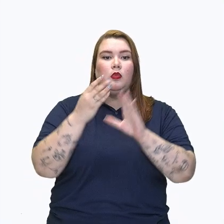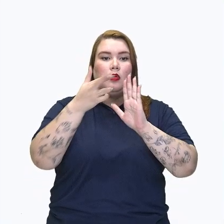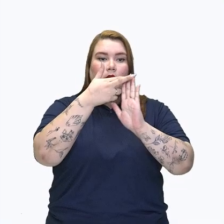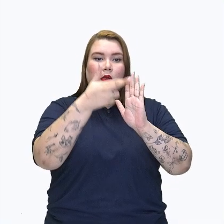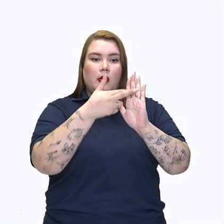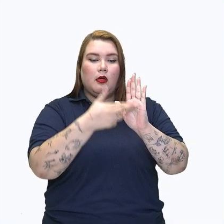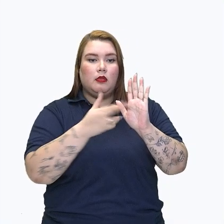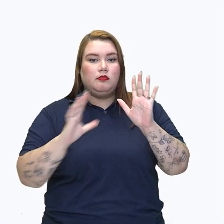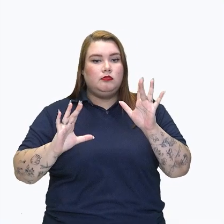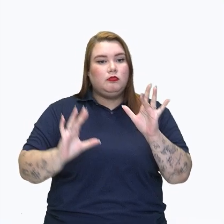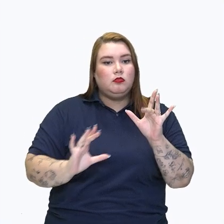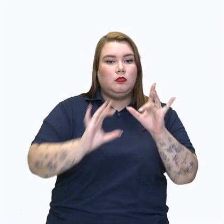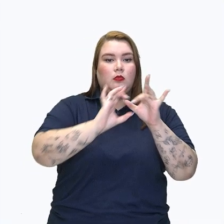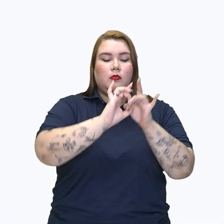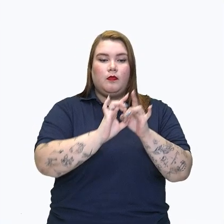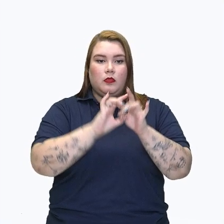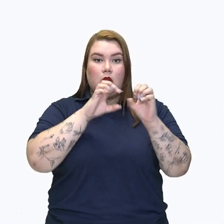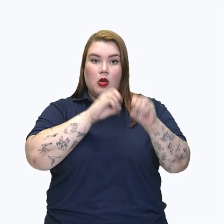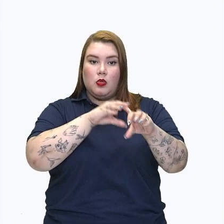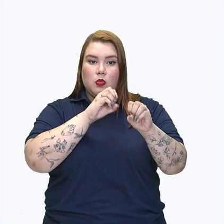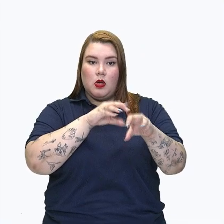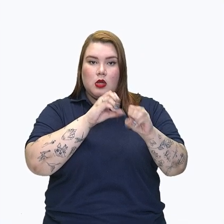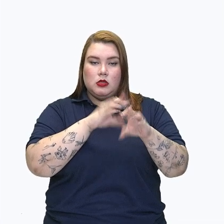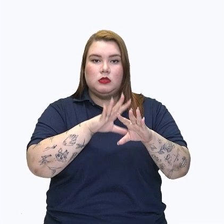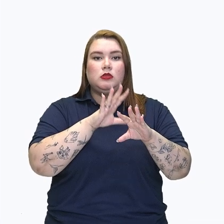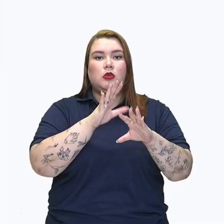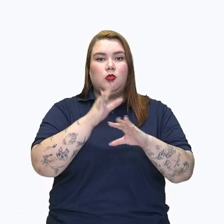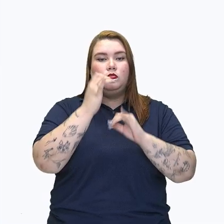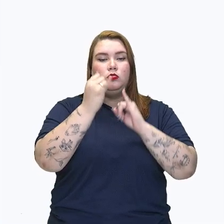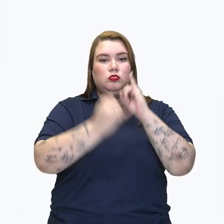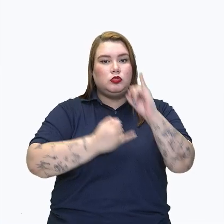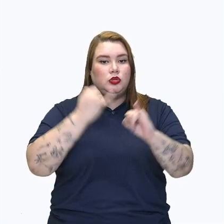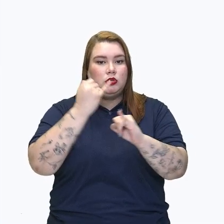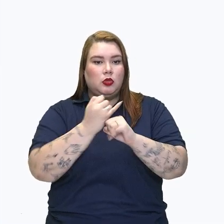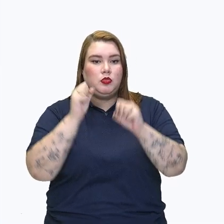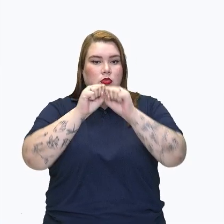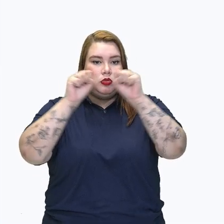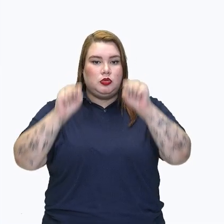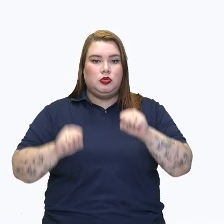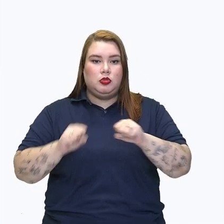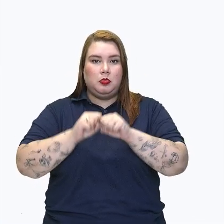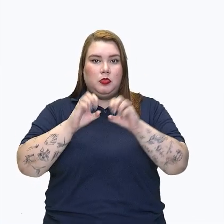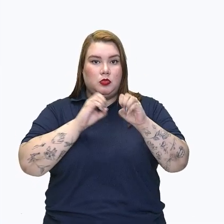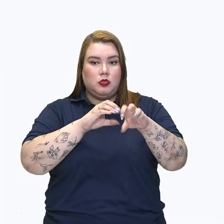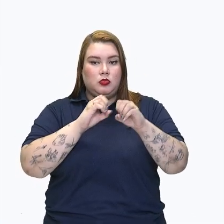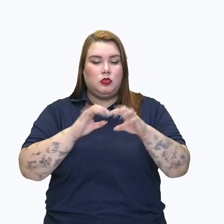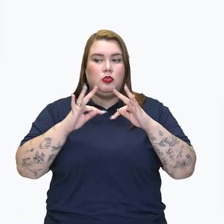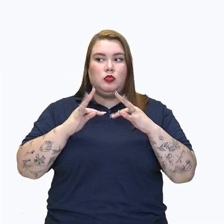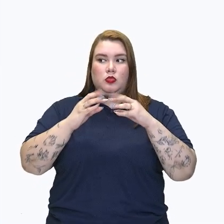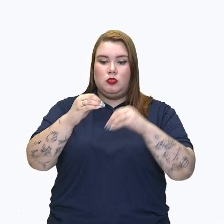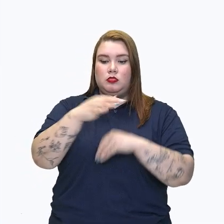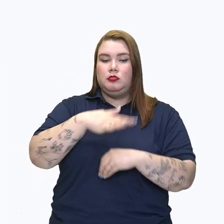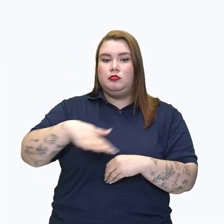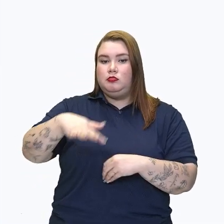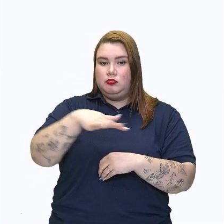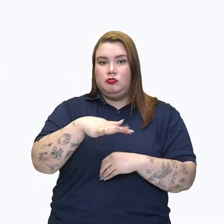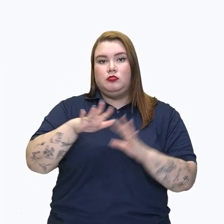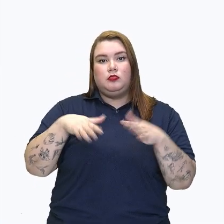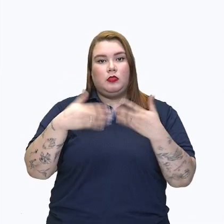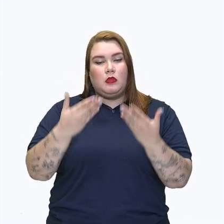para integrar a educação digital no sistema educacional em todos os níveis. Então, assim, gente, ela